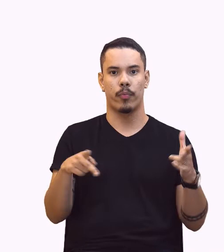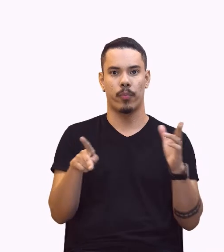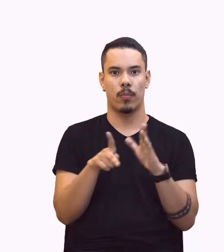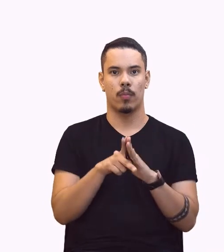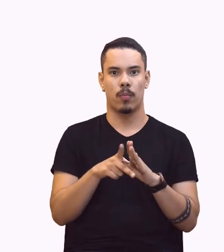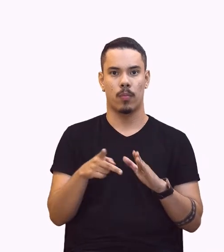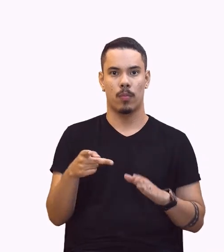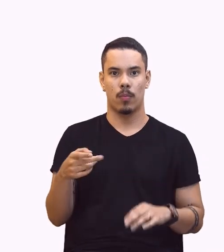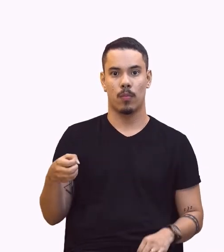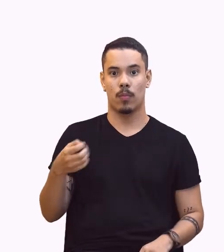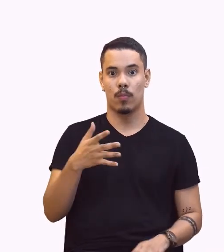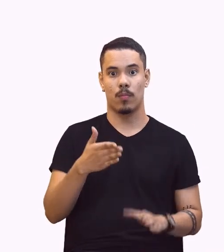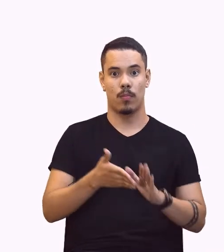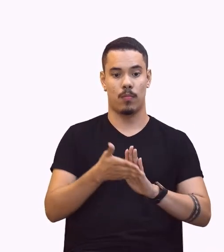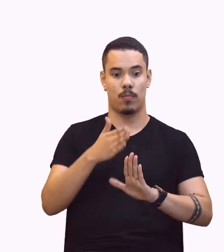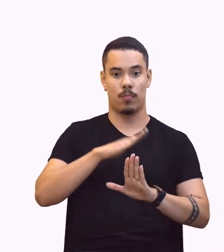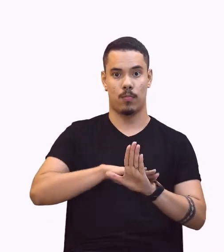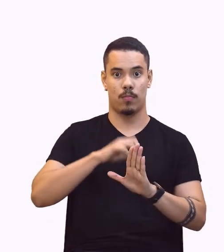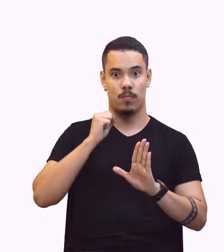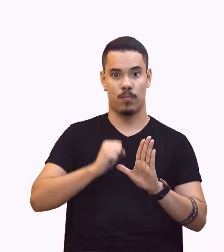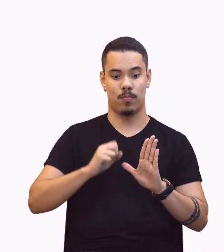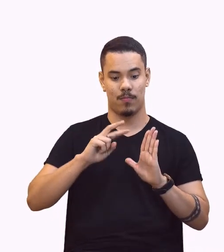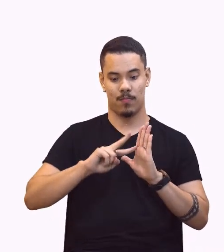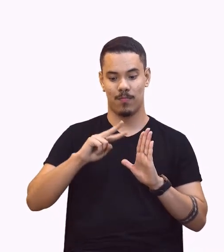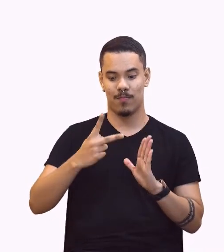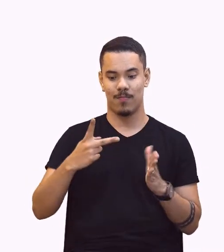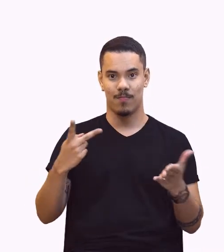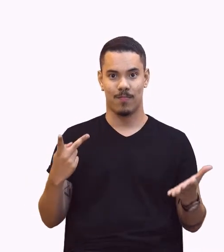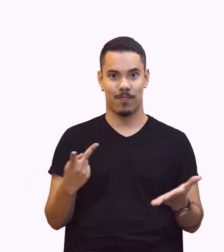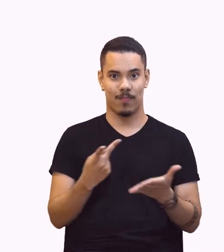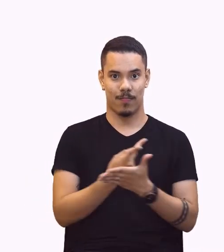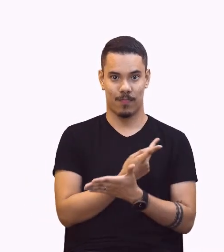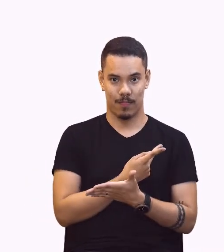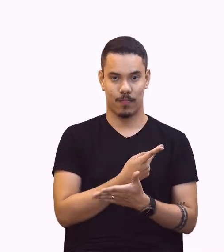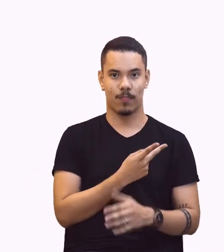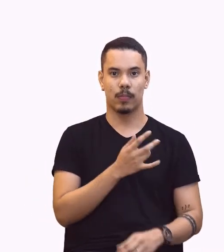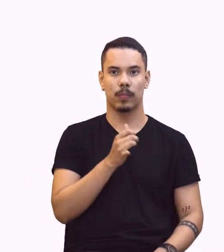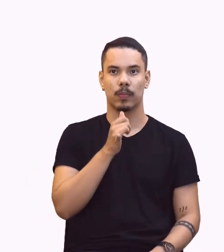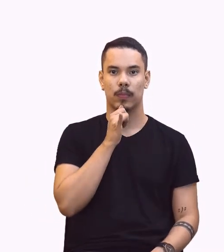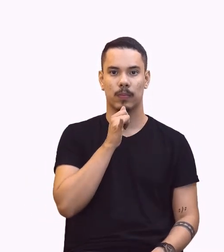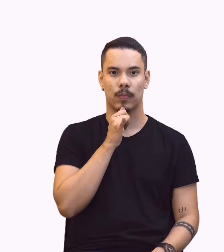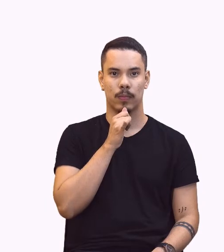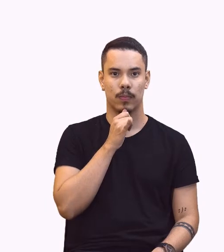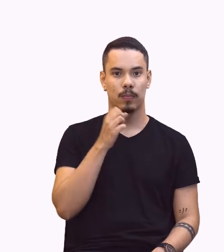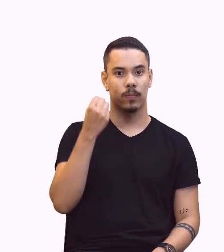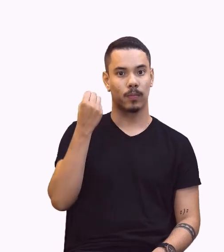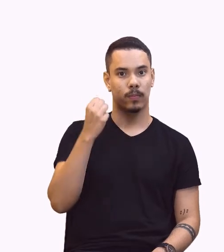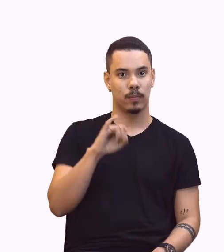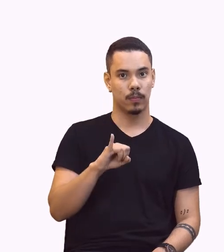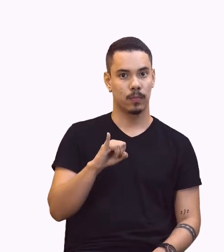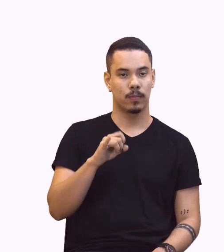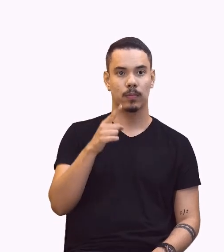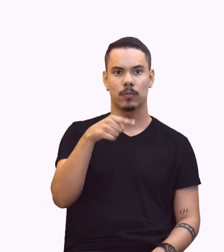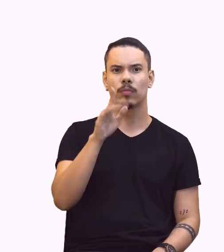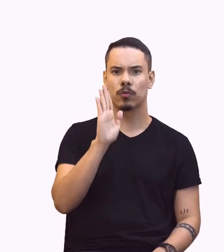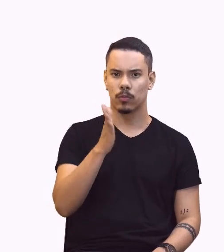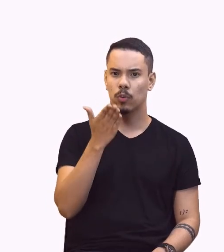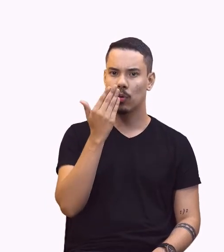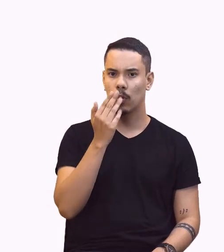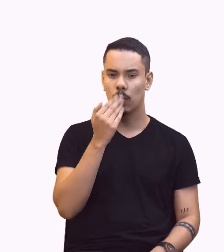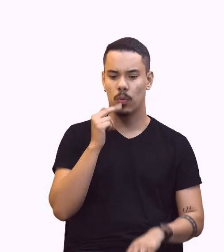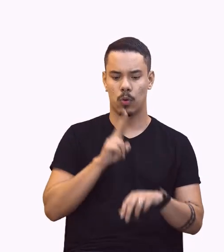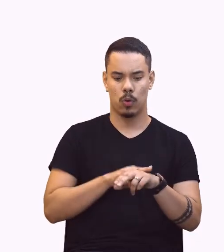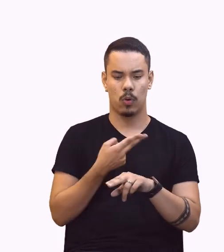efeitos secundários. Ou seja, exemplo, se alguma vez você já comeu um